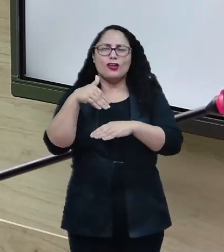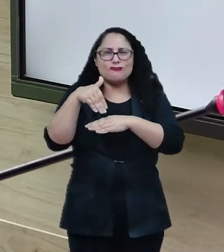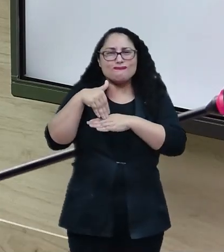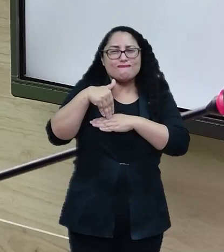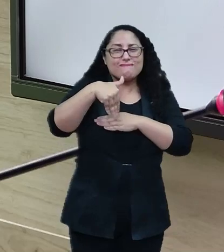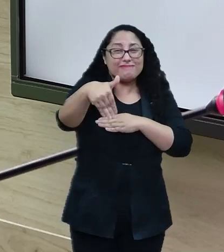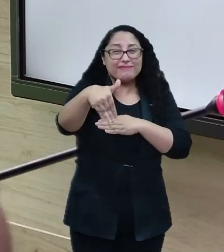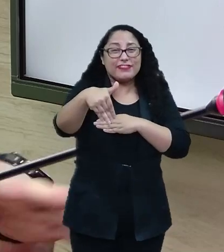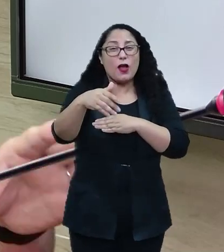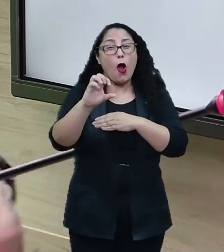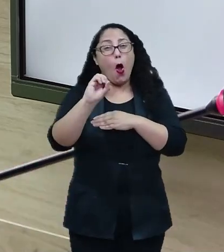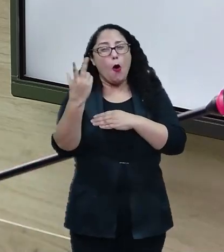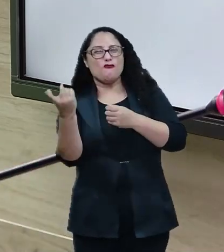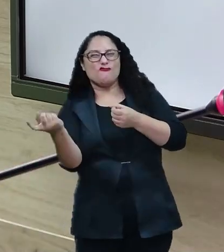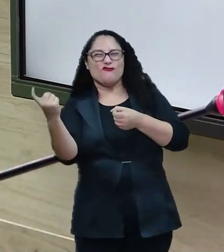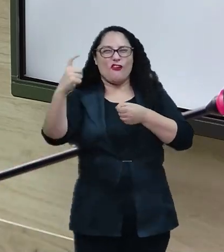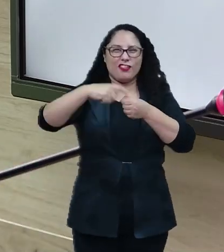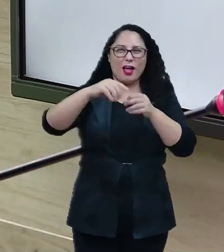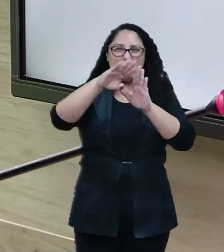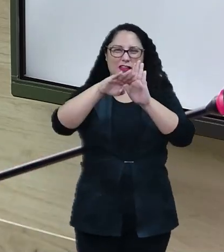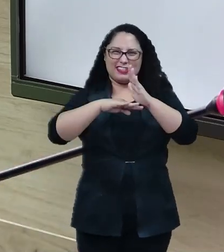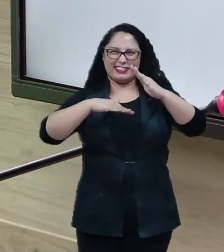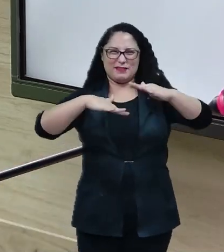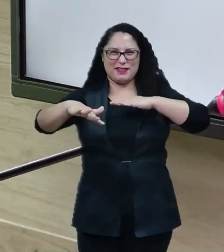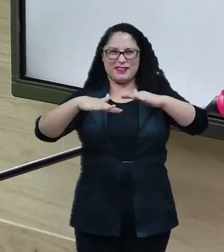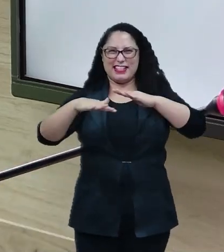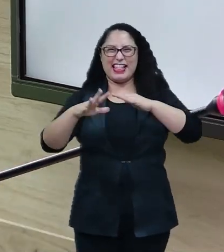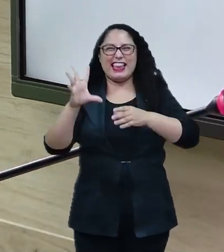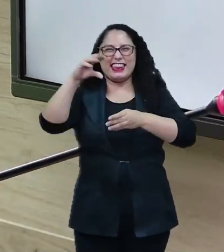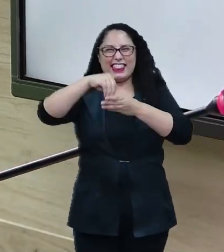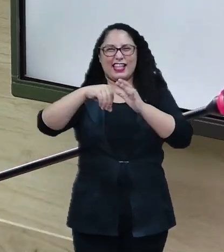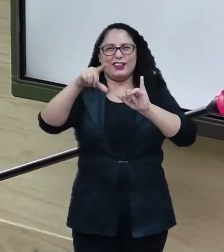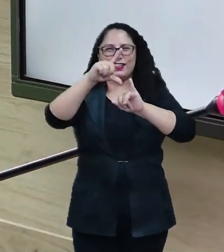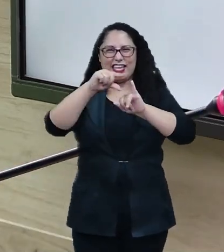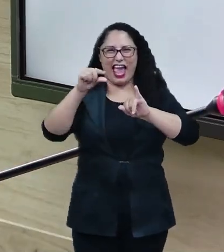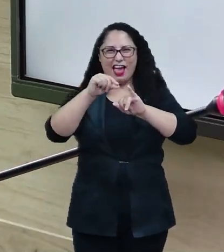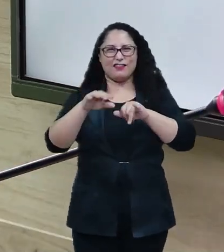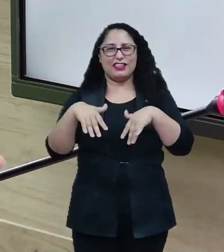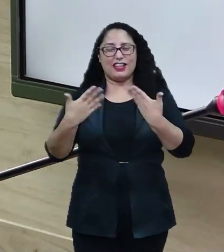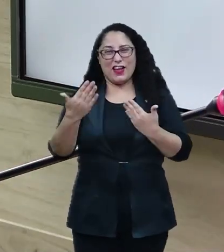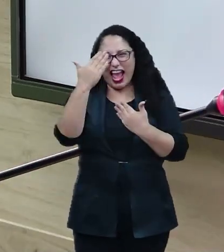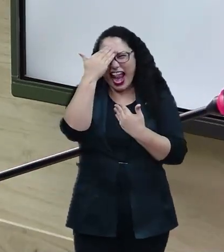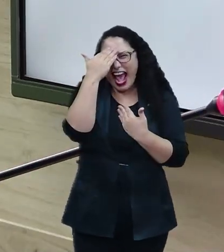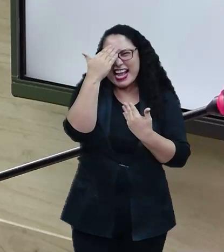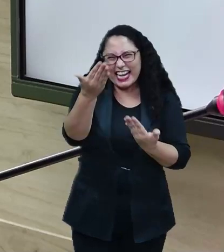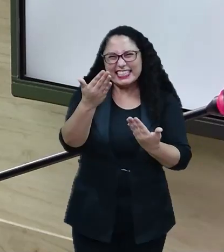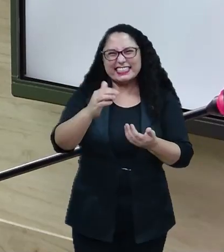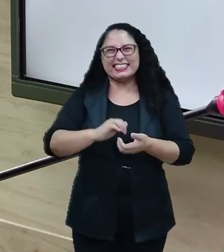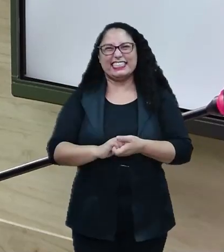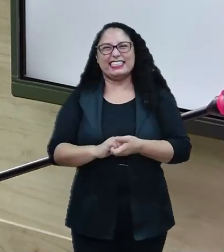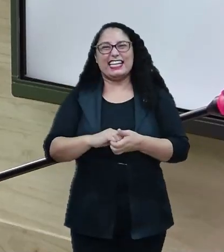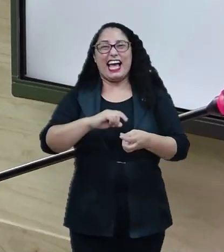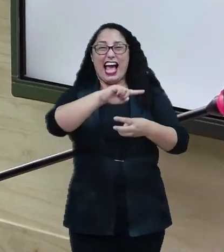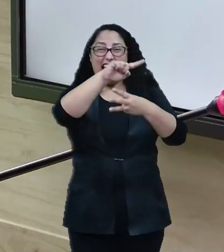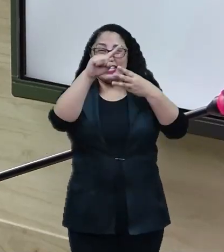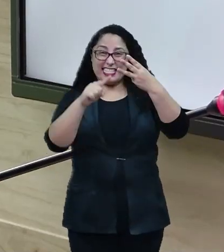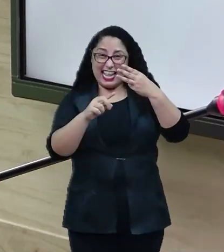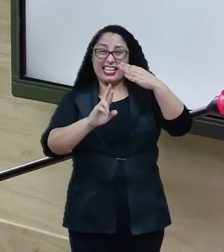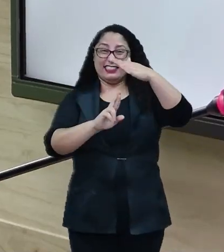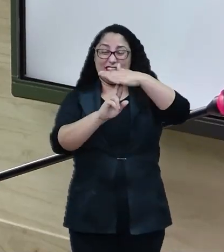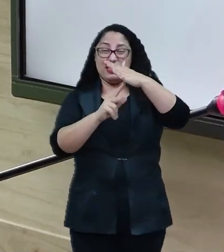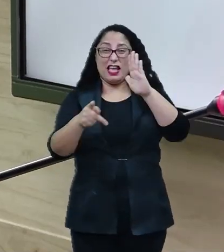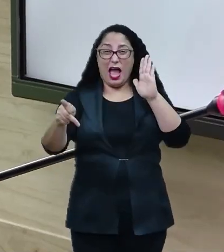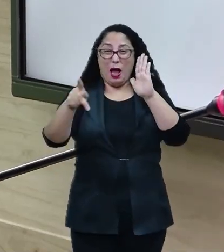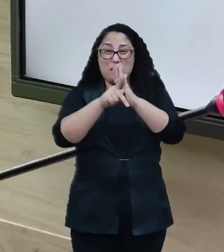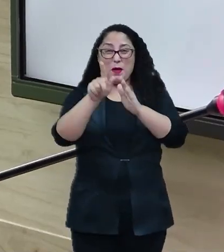pontapé inicial ou retomar o programa de mobilidade no IFB. Então, quero aqui agradecer, né, as 3 pró-reitorias e a própria